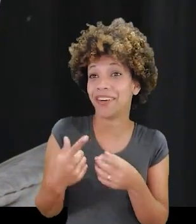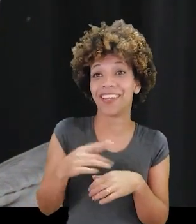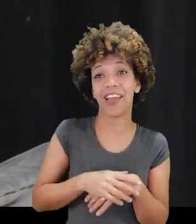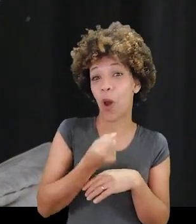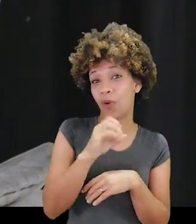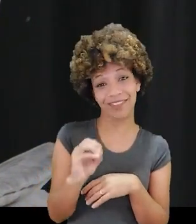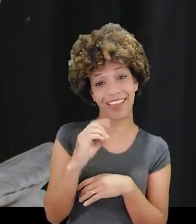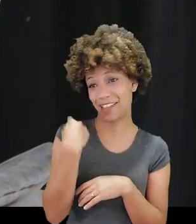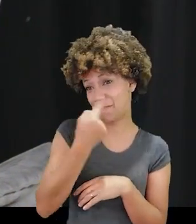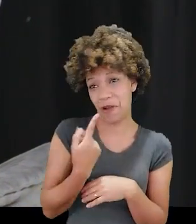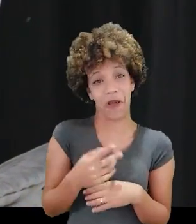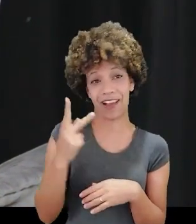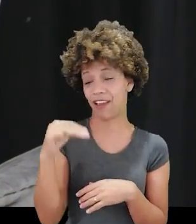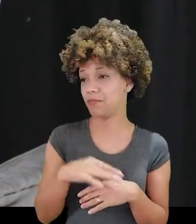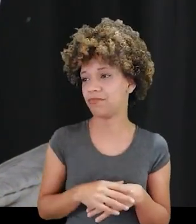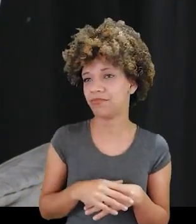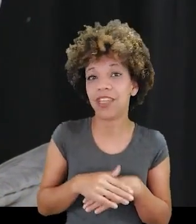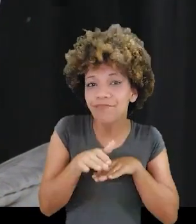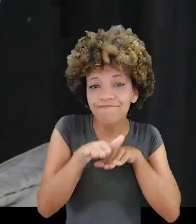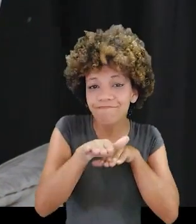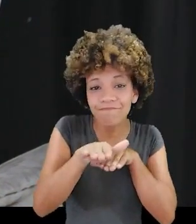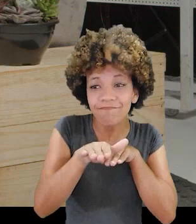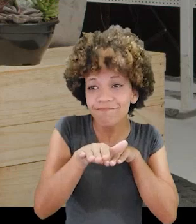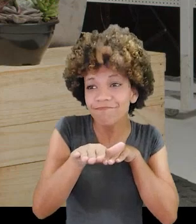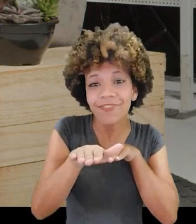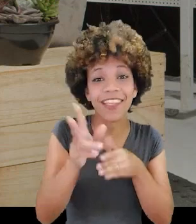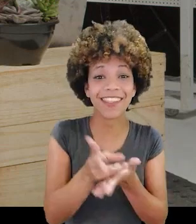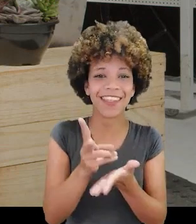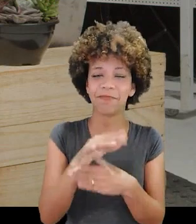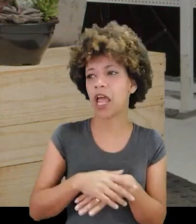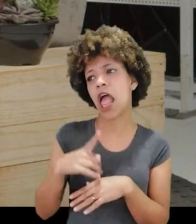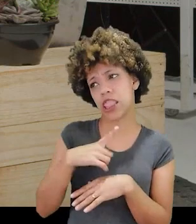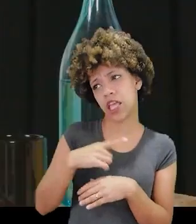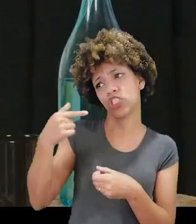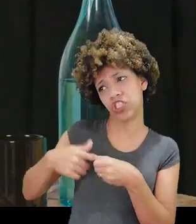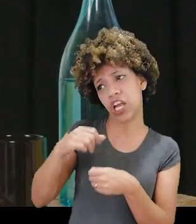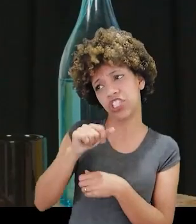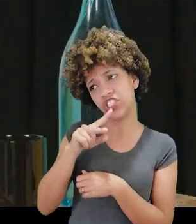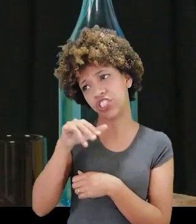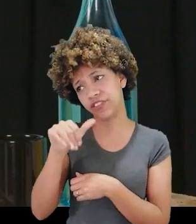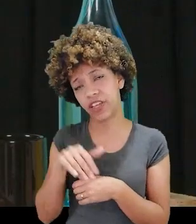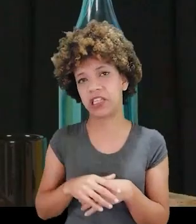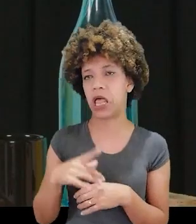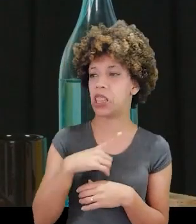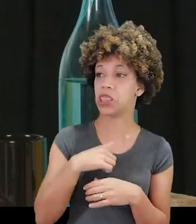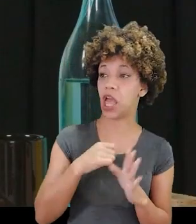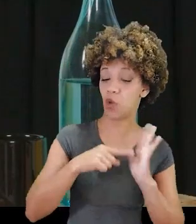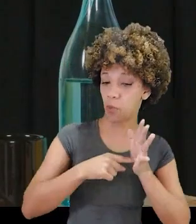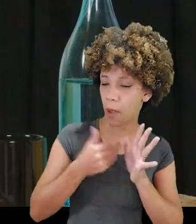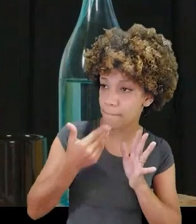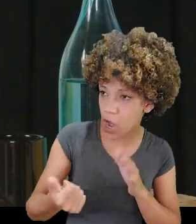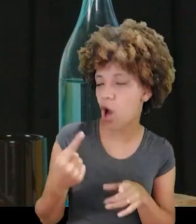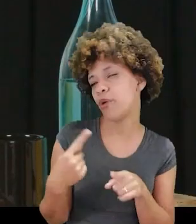não depois você não sair de 30 por hora ele vai ganhando em São Paulo tem jeito de boi gasolina aditivada o carro